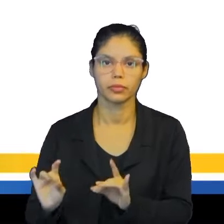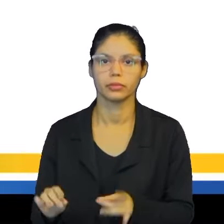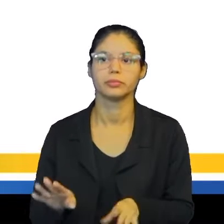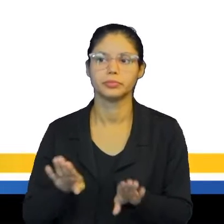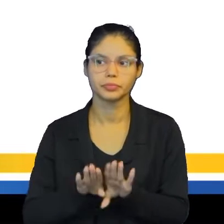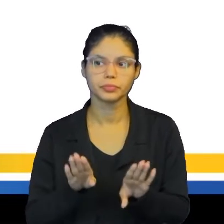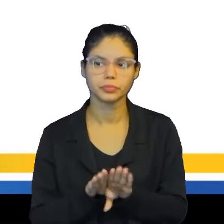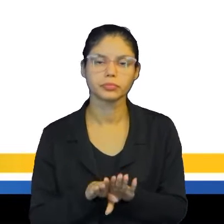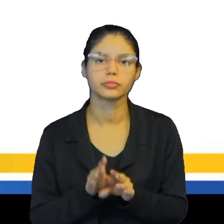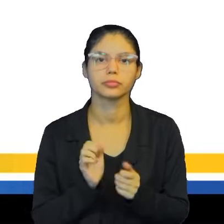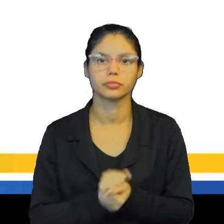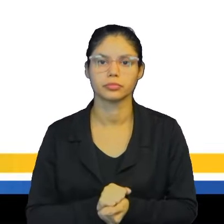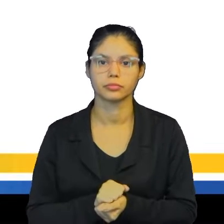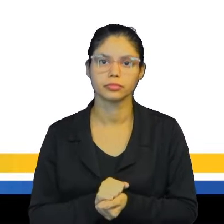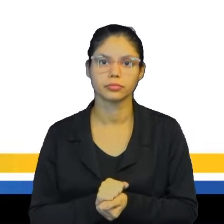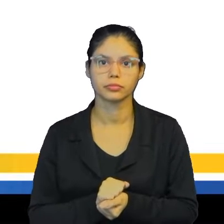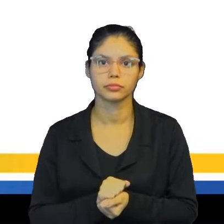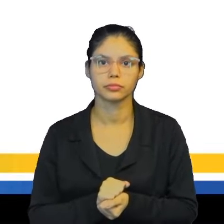aí, tá?